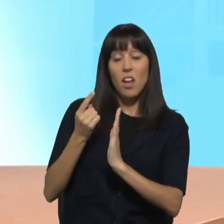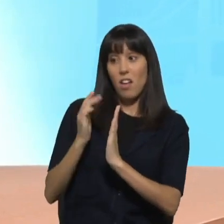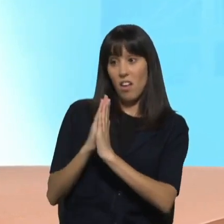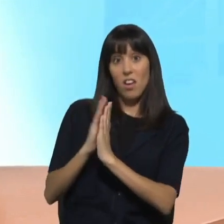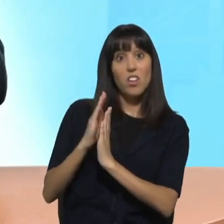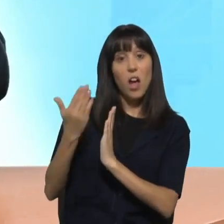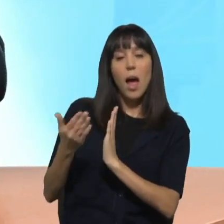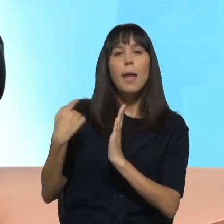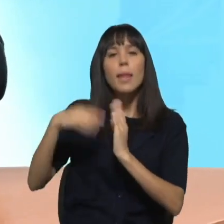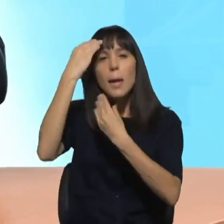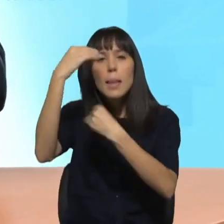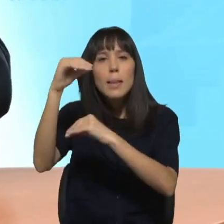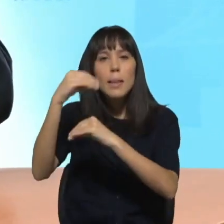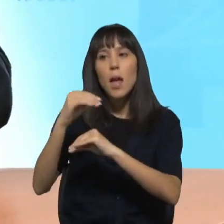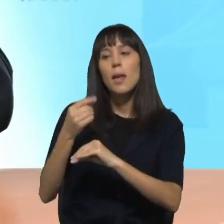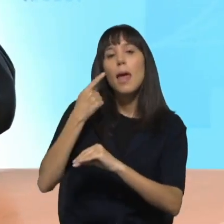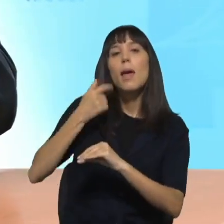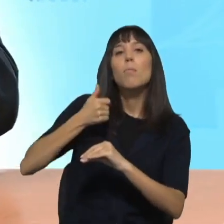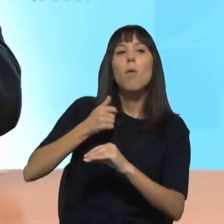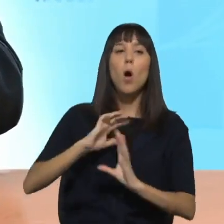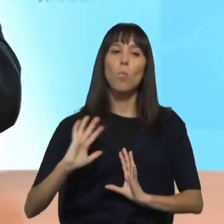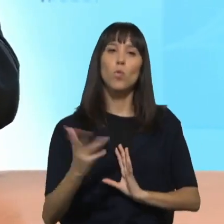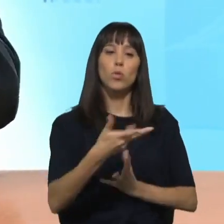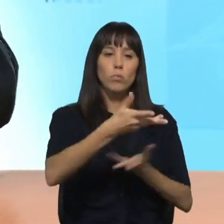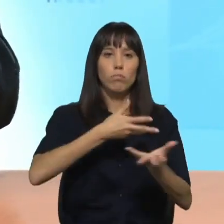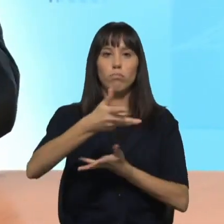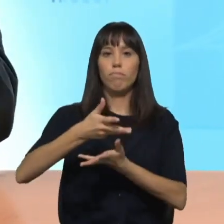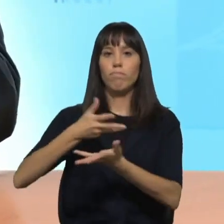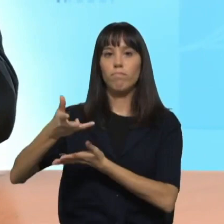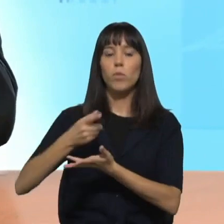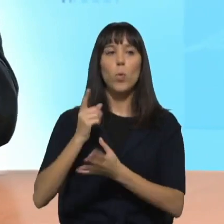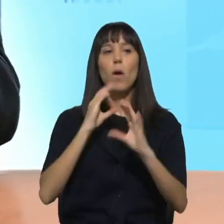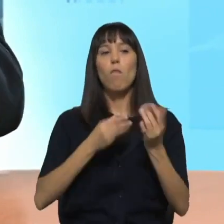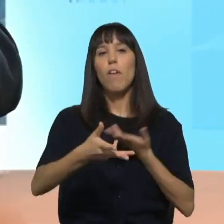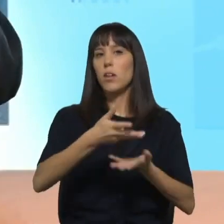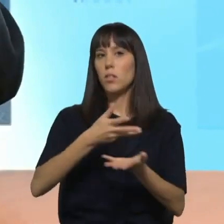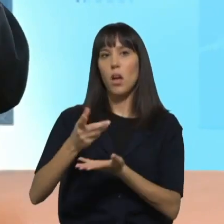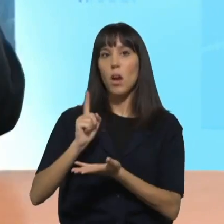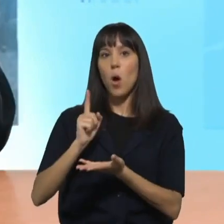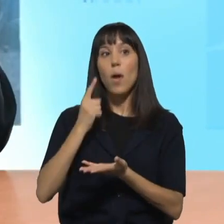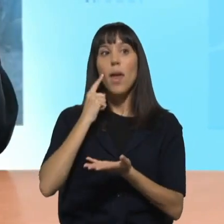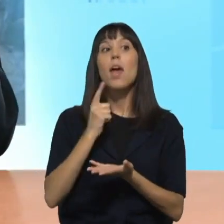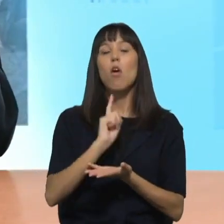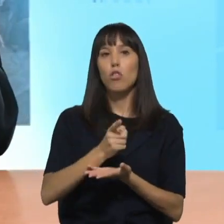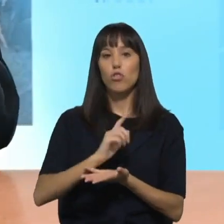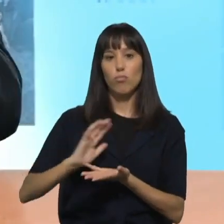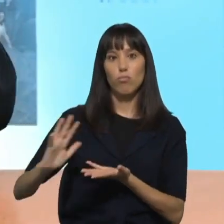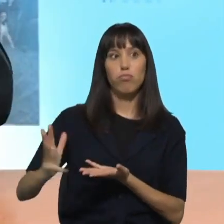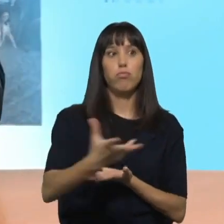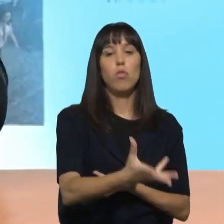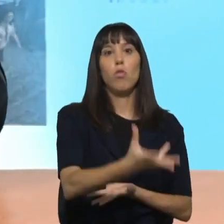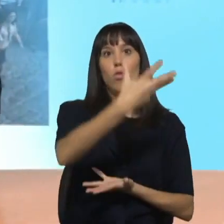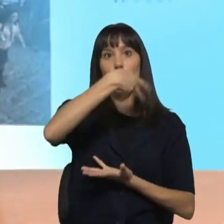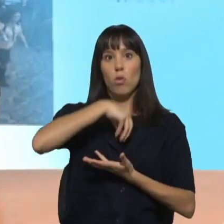em dialogar com o mundo, não no sentido de conversar com o mundo, mas de absorver as ideias do mundo, então